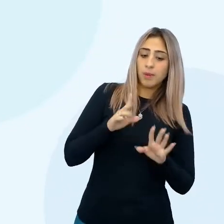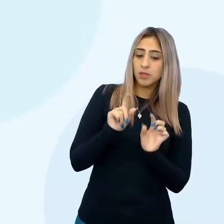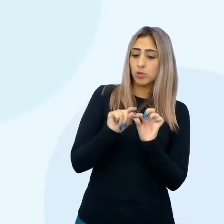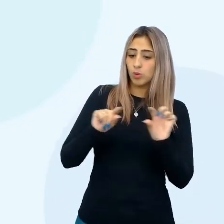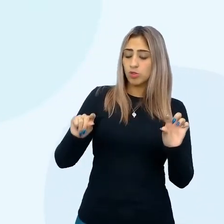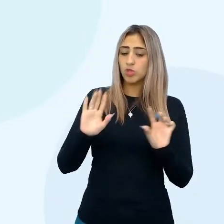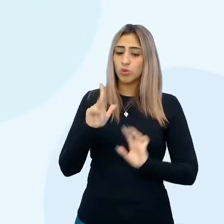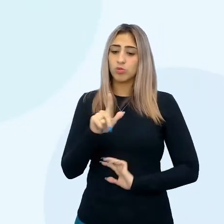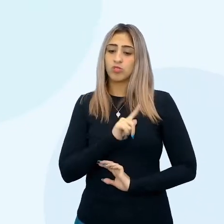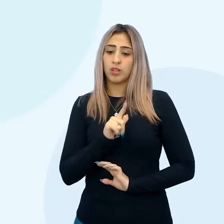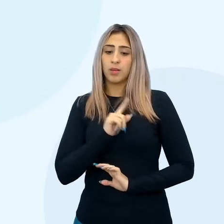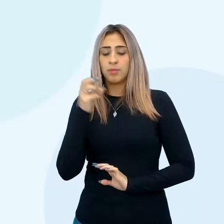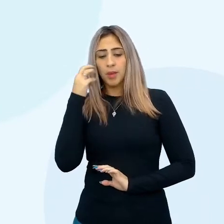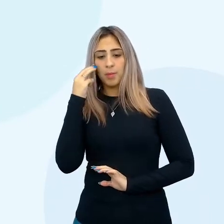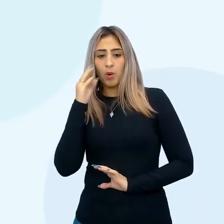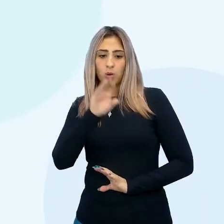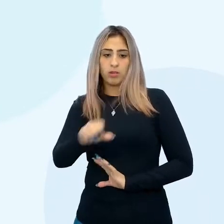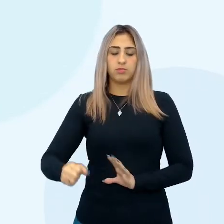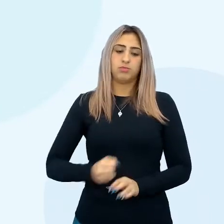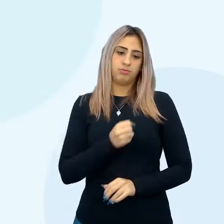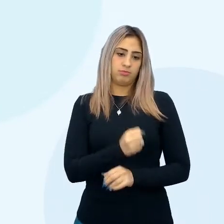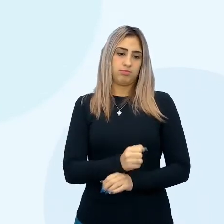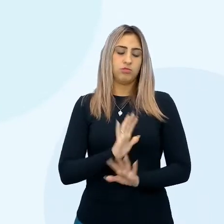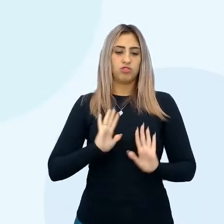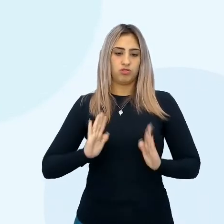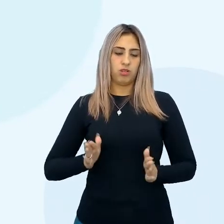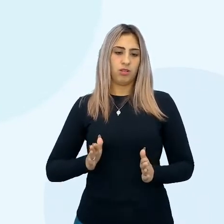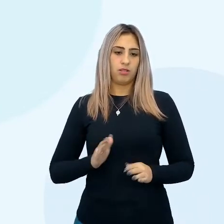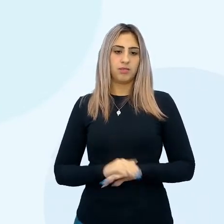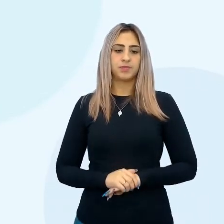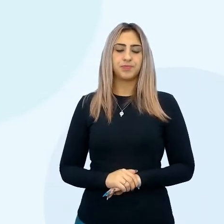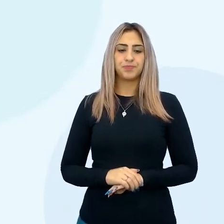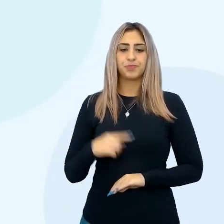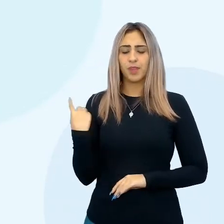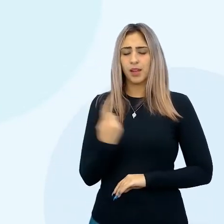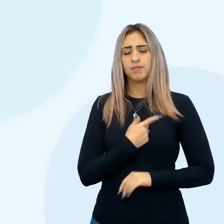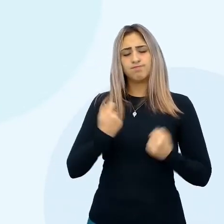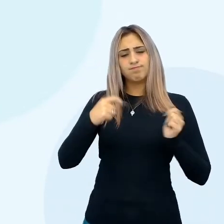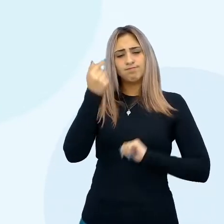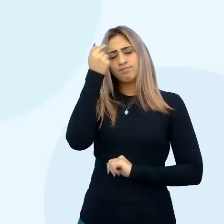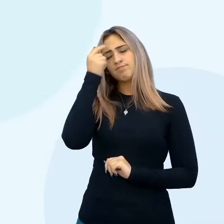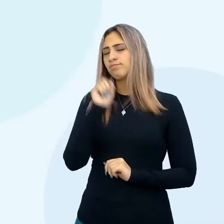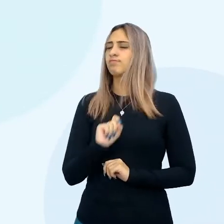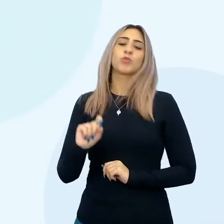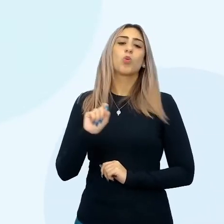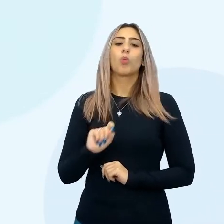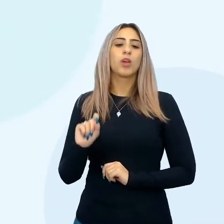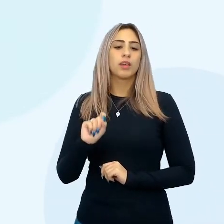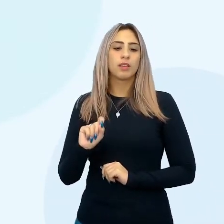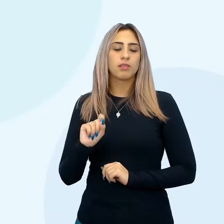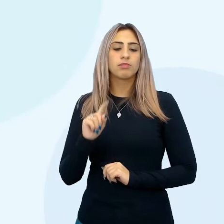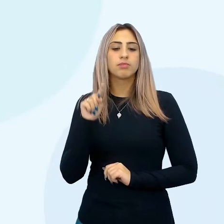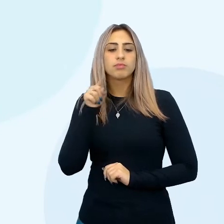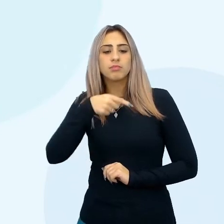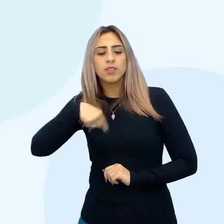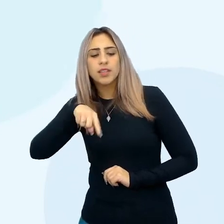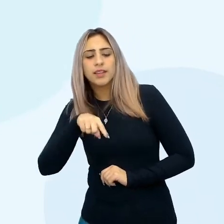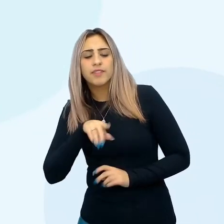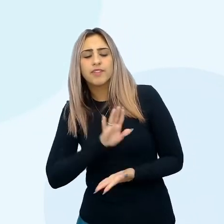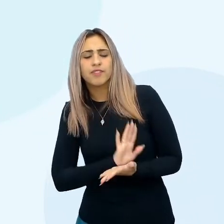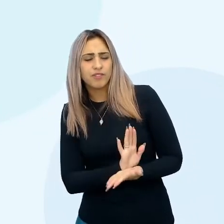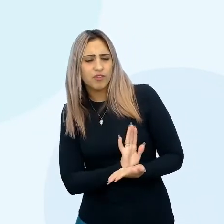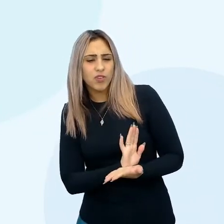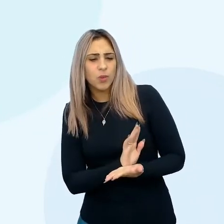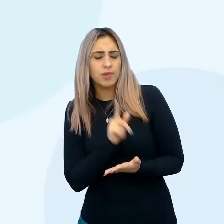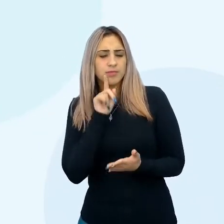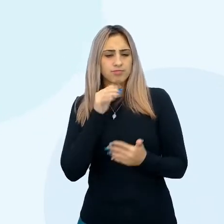seria apenas Memórias Póstumas, né? O nome do filme. Então, a gente tem que pensar que, será que esses filmes que